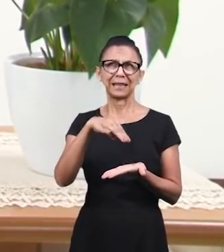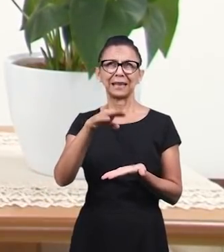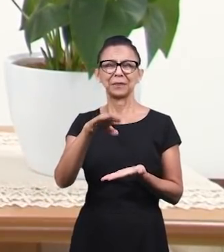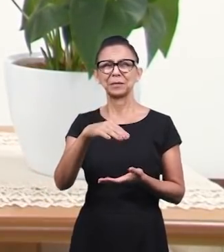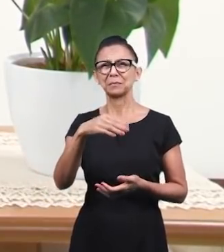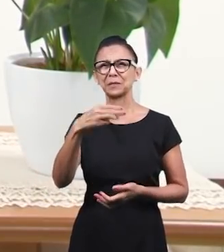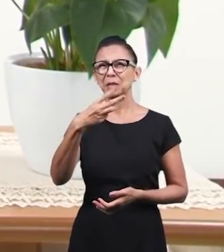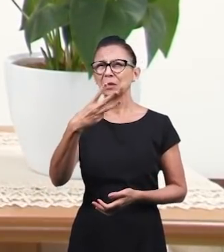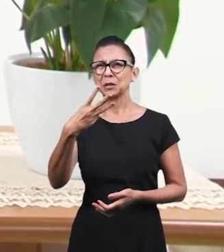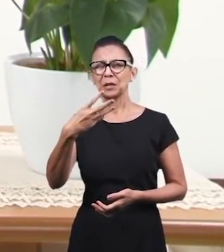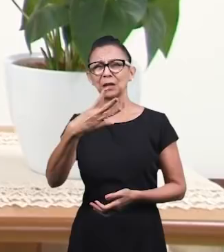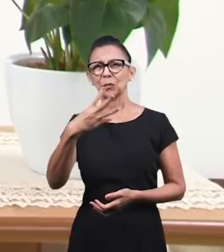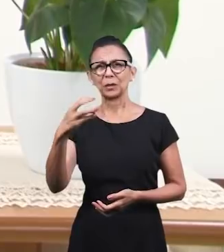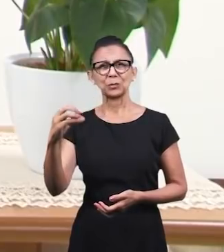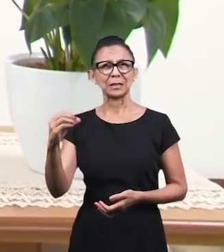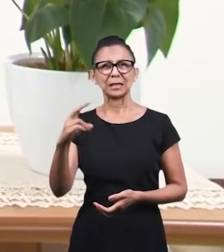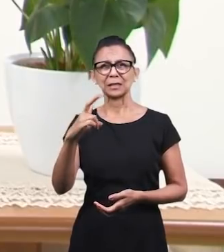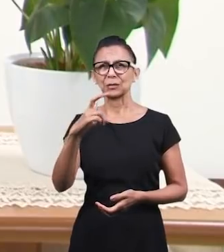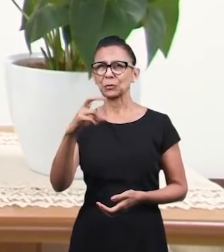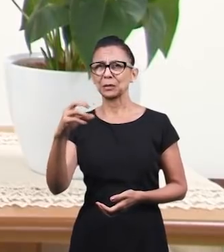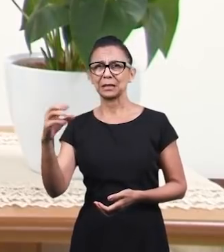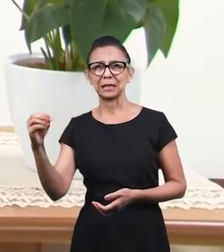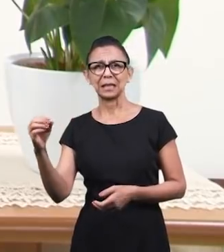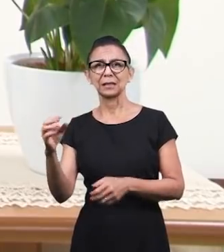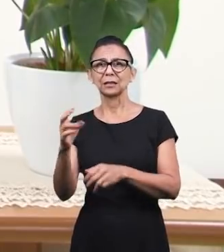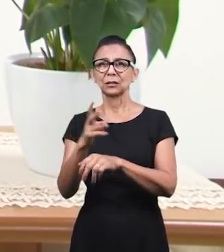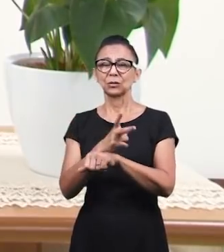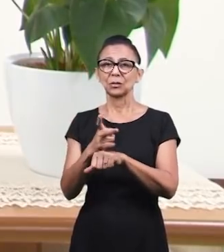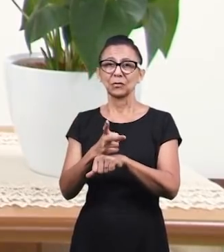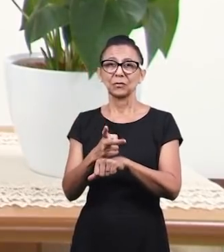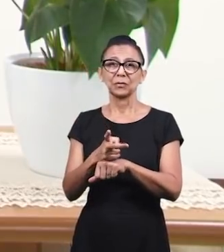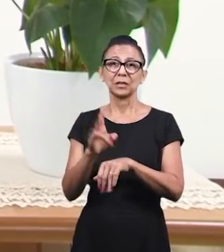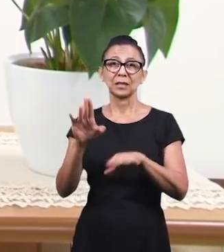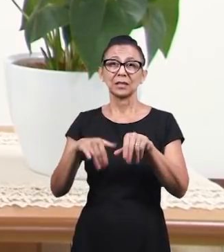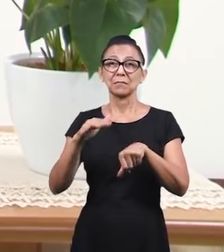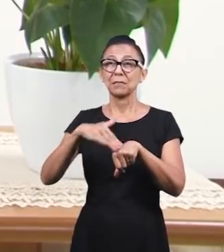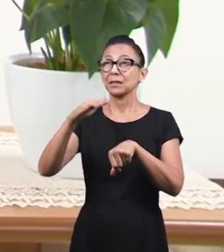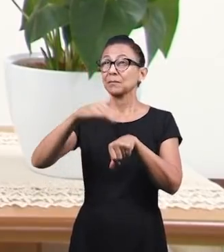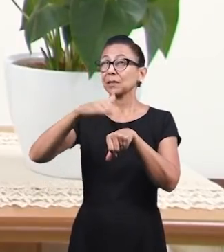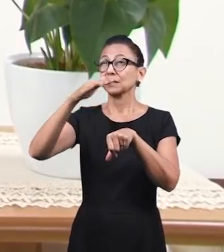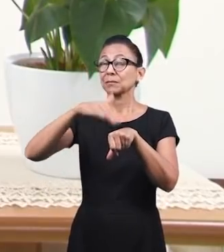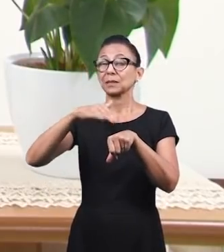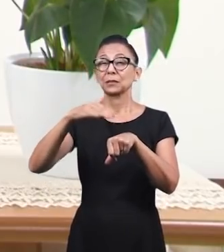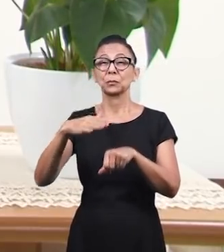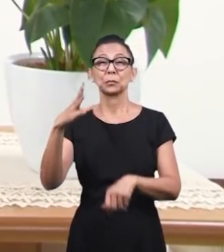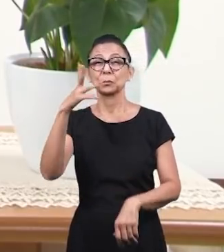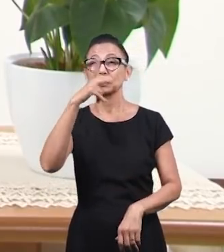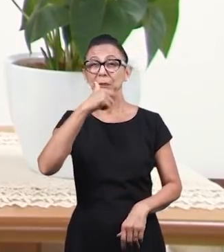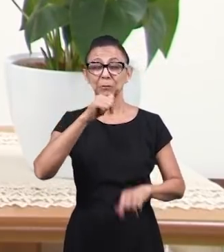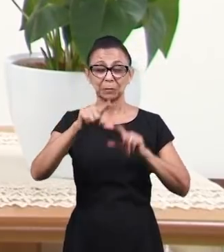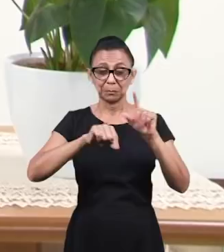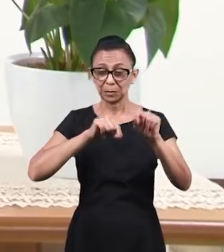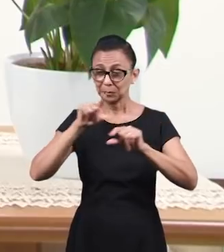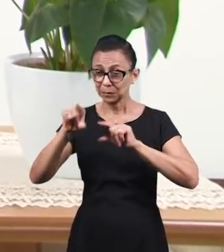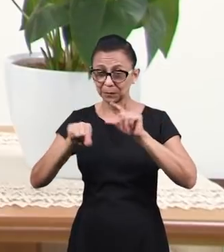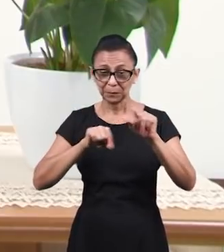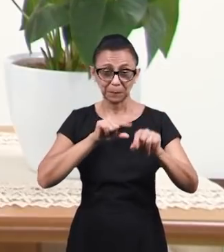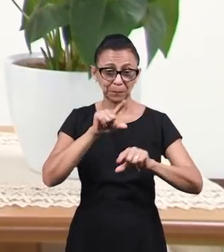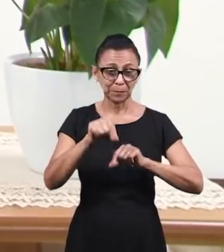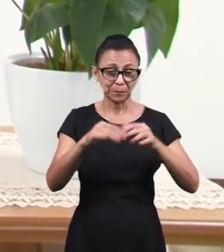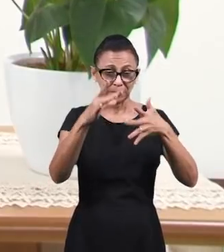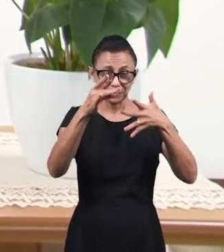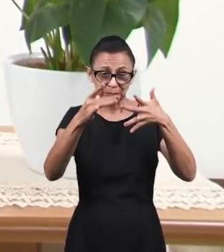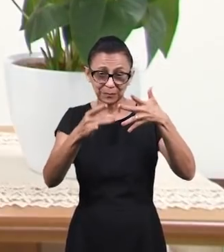de 400, 500 vídeos, até mais, conforme falei no início do programa, é uma seleção demorada, longa,